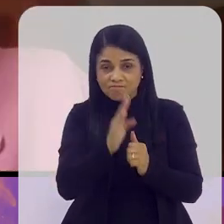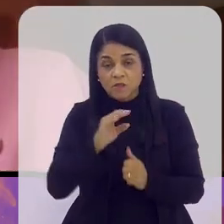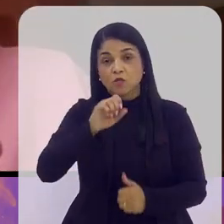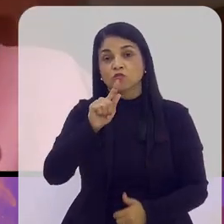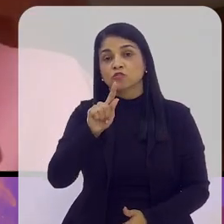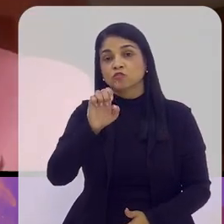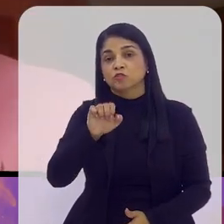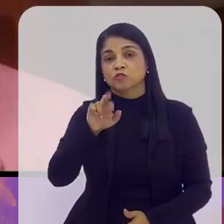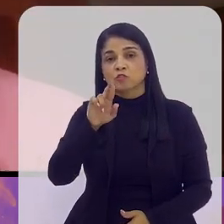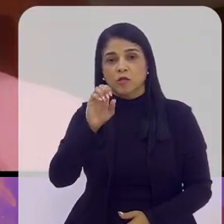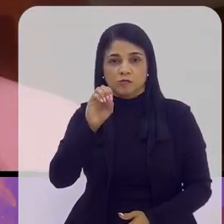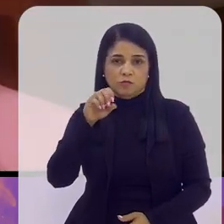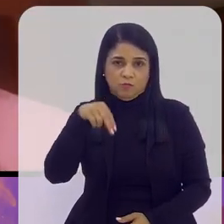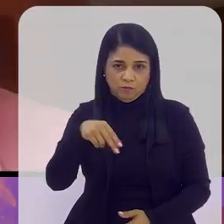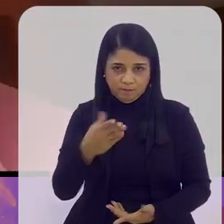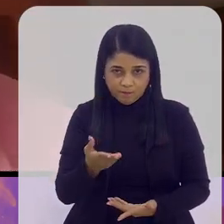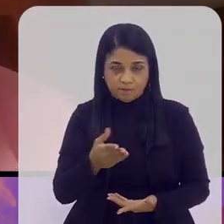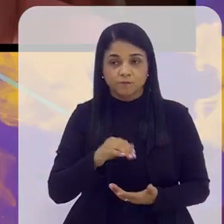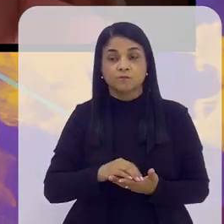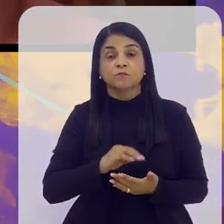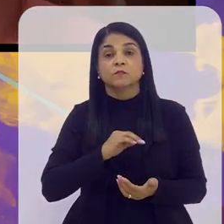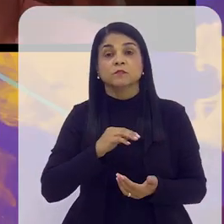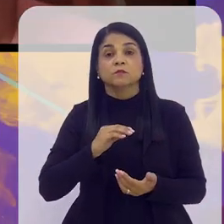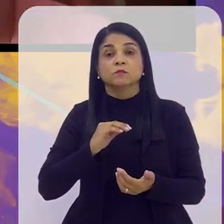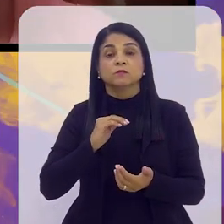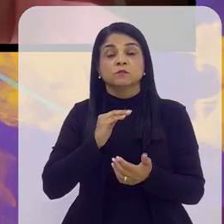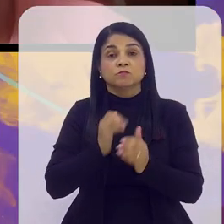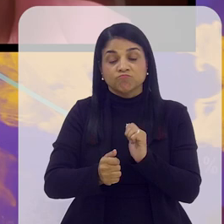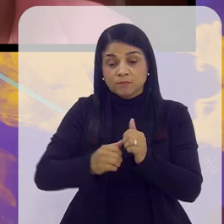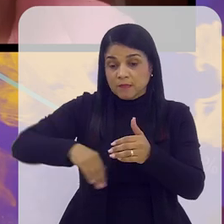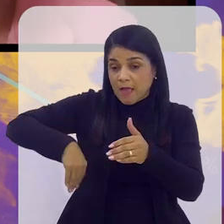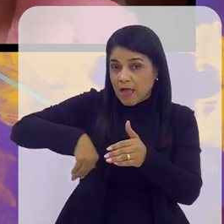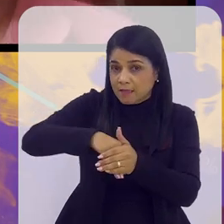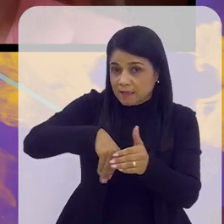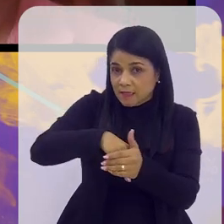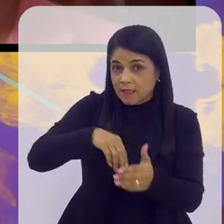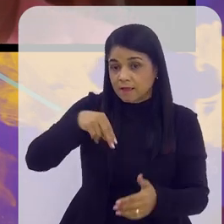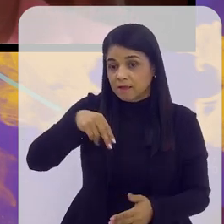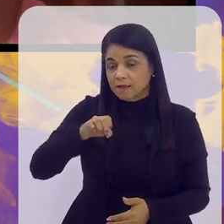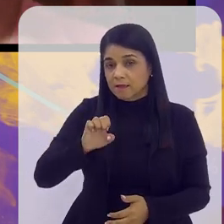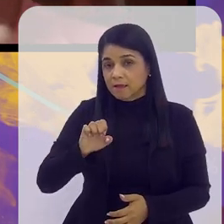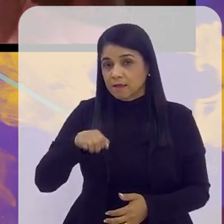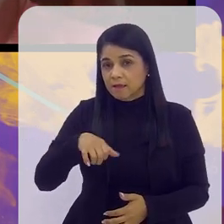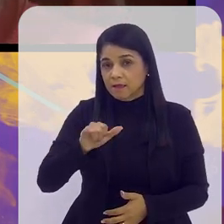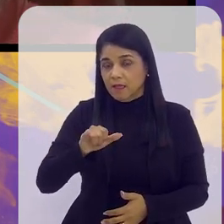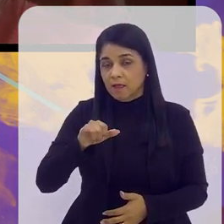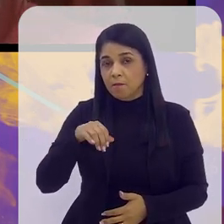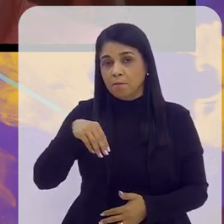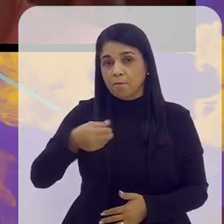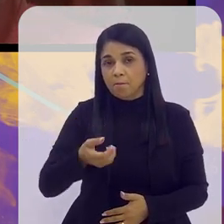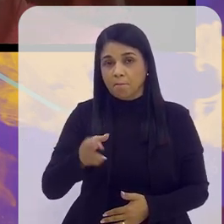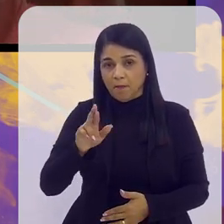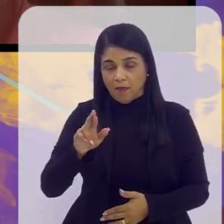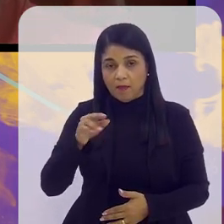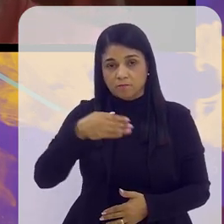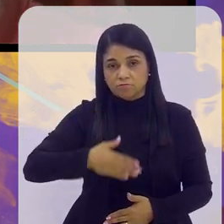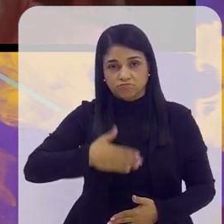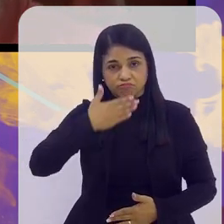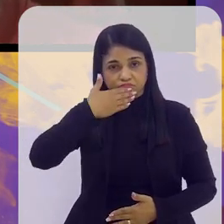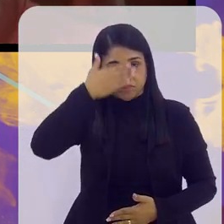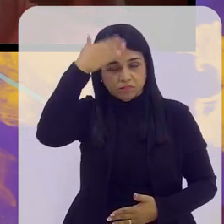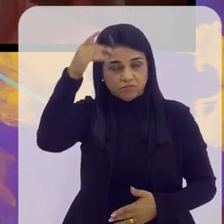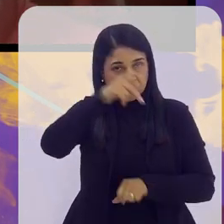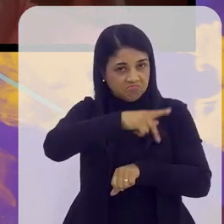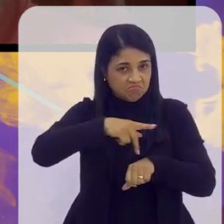Gerson, por isso que eu acho justa a presença dele. No ataque, nós temos o Neymar, que atua no Al Hilal da Arábia Saudita. Foi para